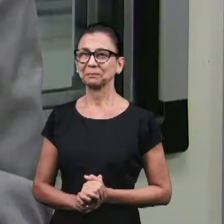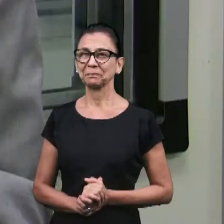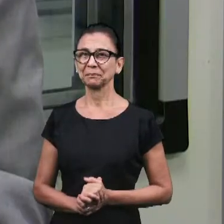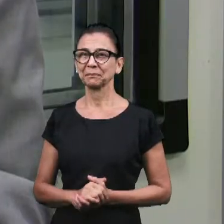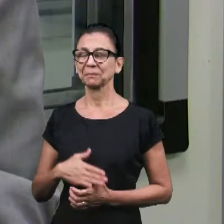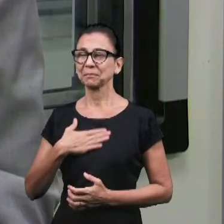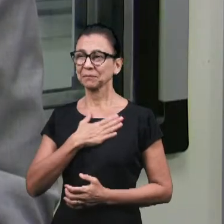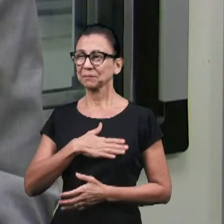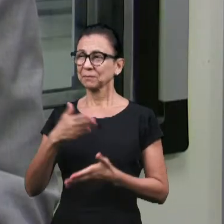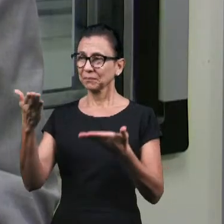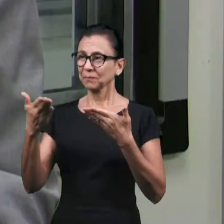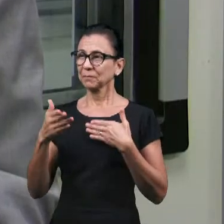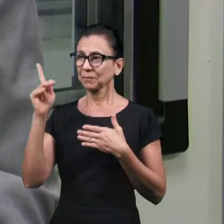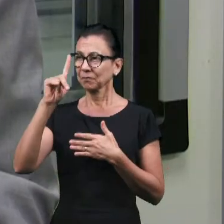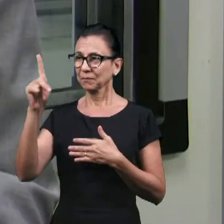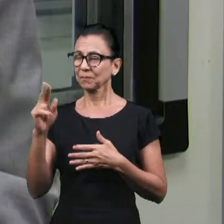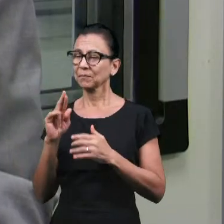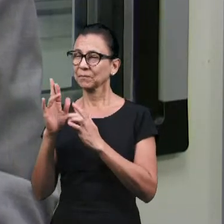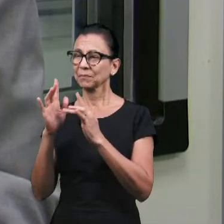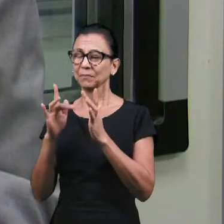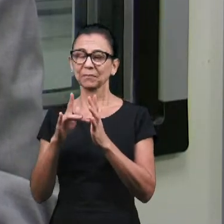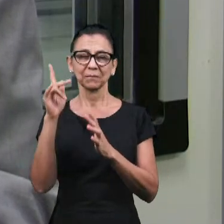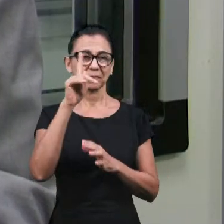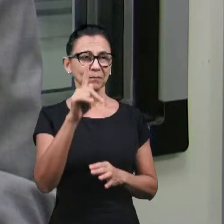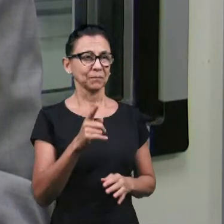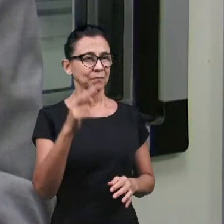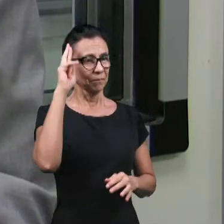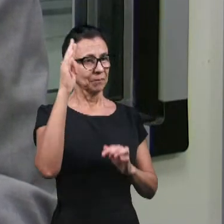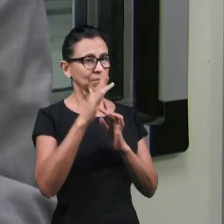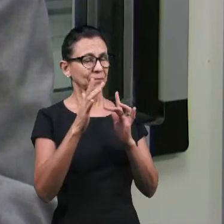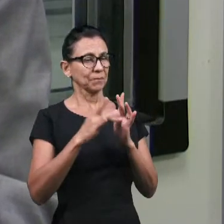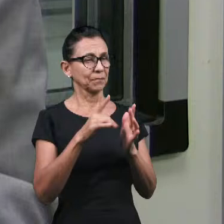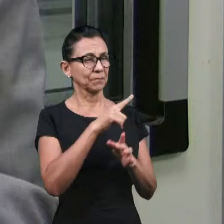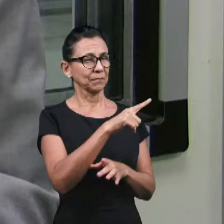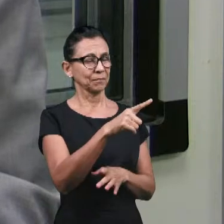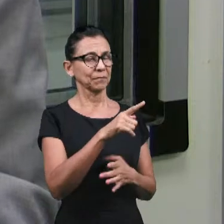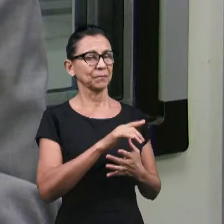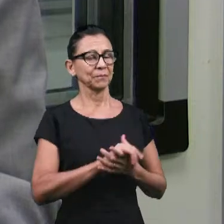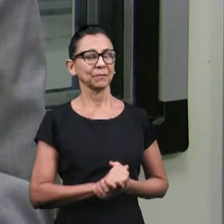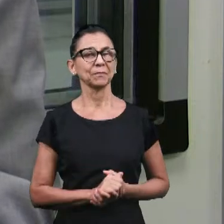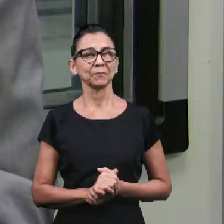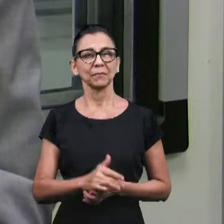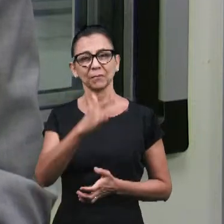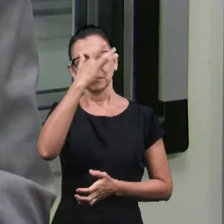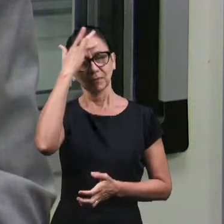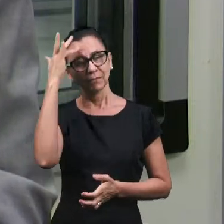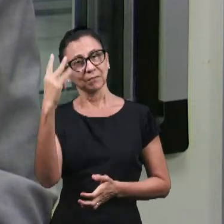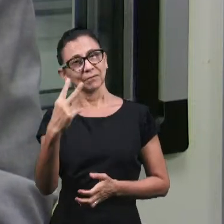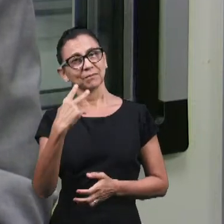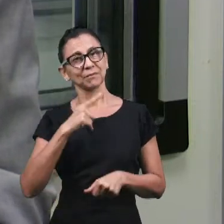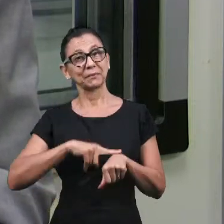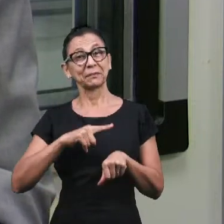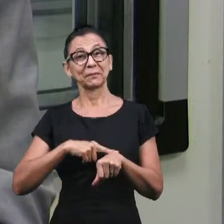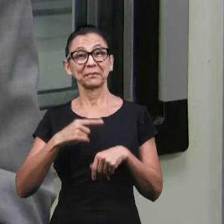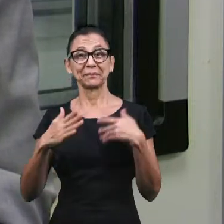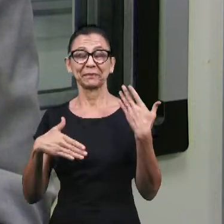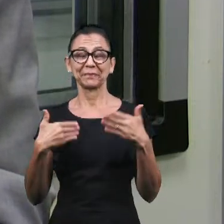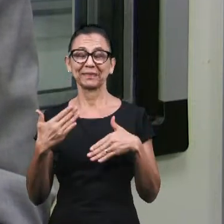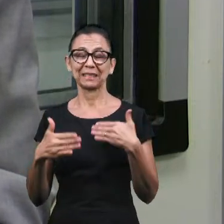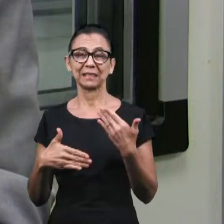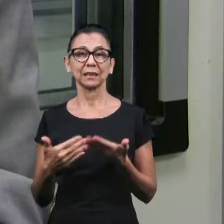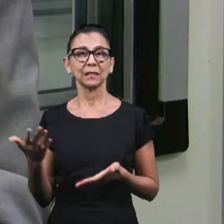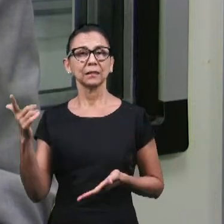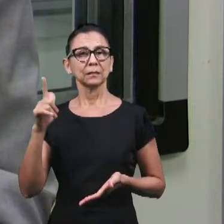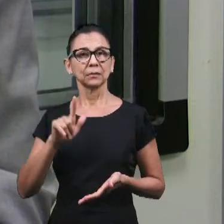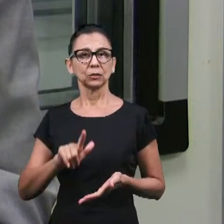Jesus olhos são Elias paz do Senhor os nossos que Deus irmãos ouvintes da Nós também um momento de alegria estamos